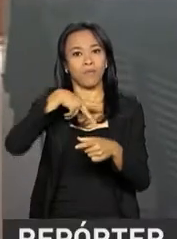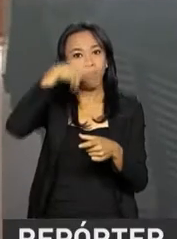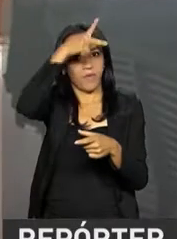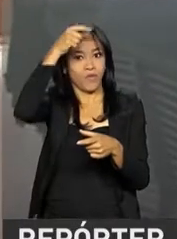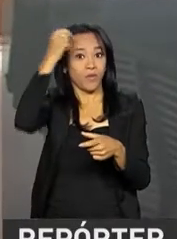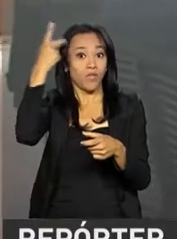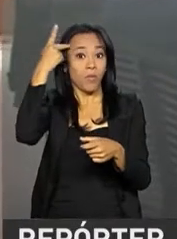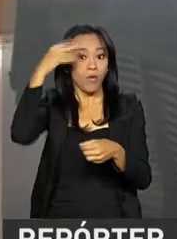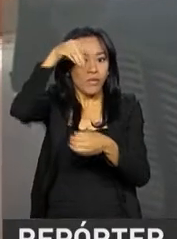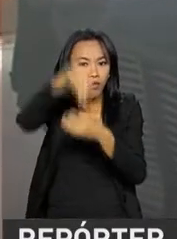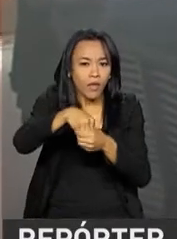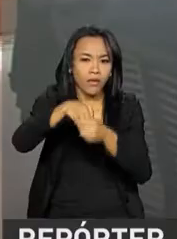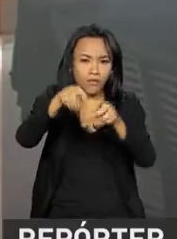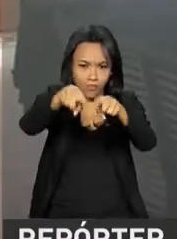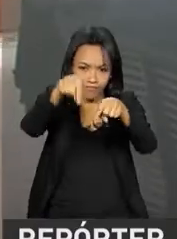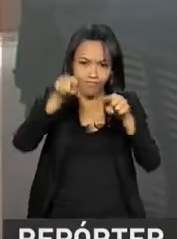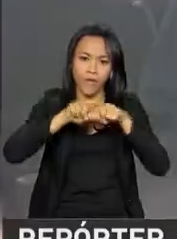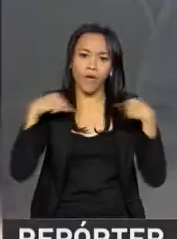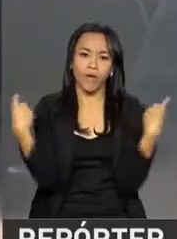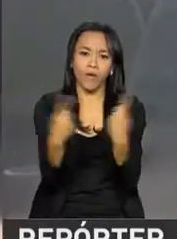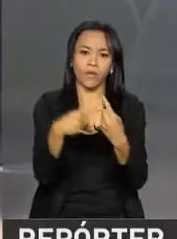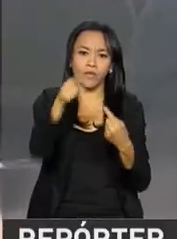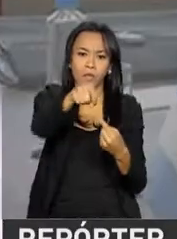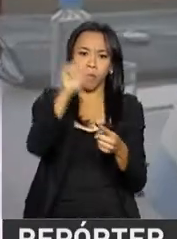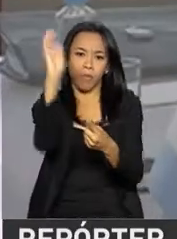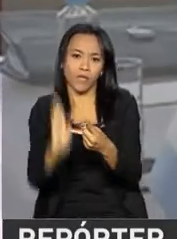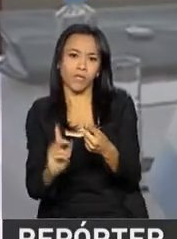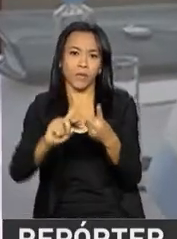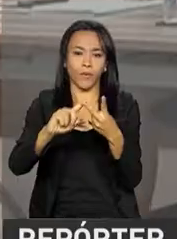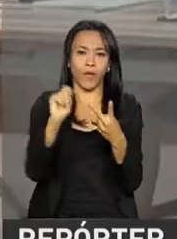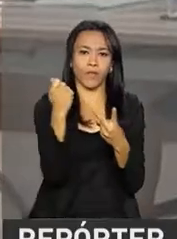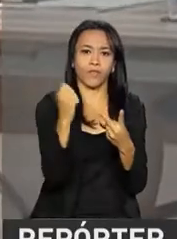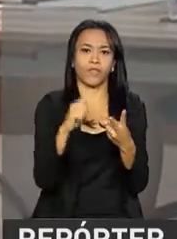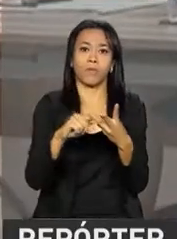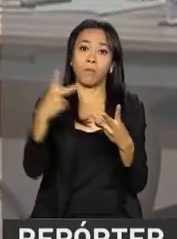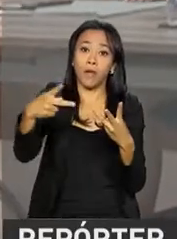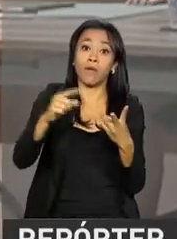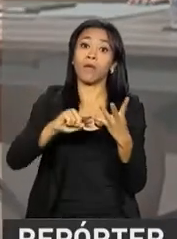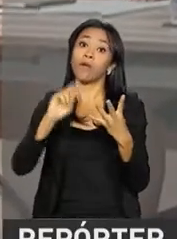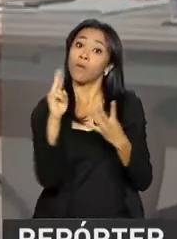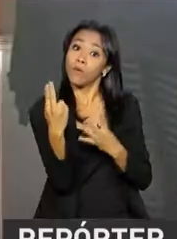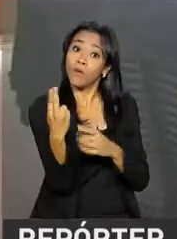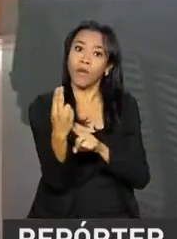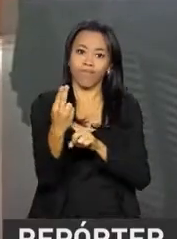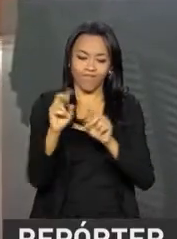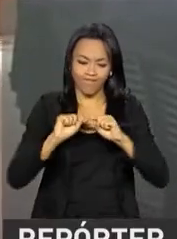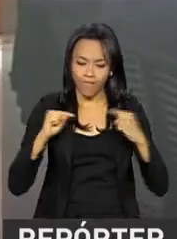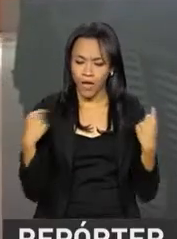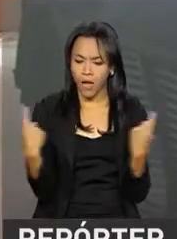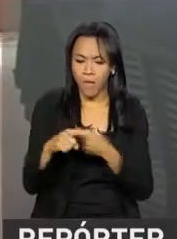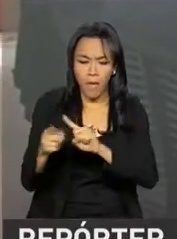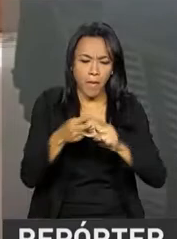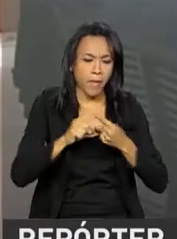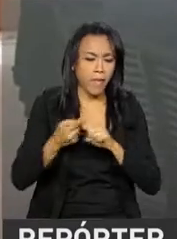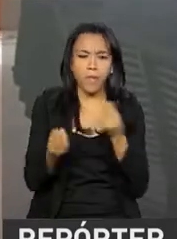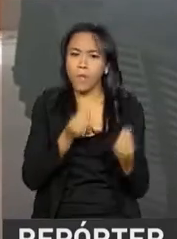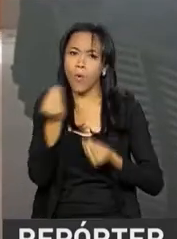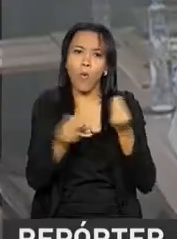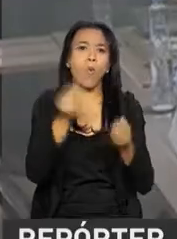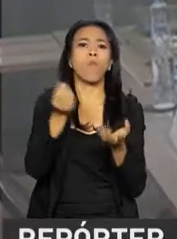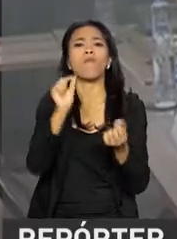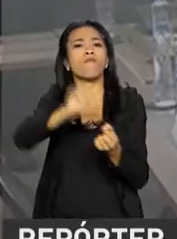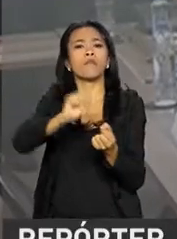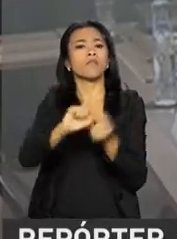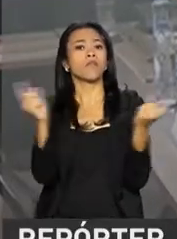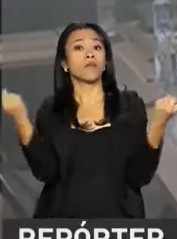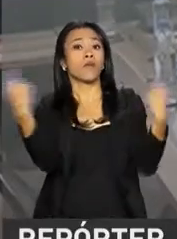do prédio, os ministros das Relações Exteriores de Brasil, Argentina, Paraguai e Uruguai decidiam qual medida o bloco tomaria